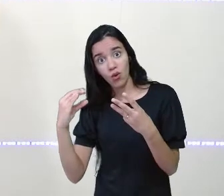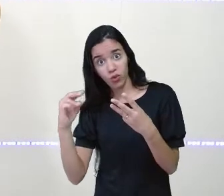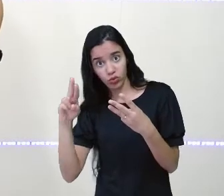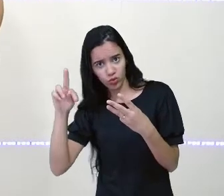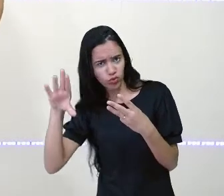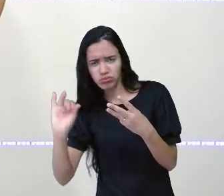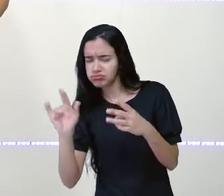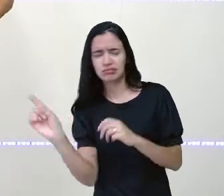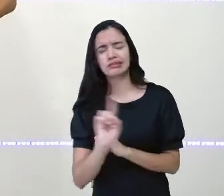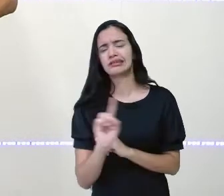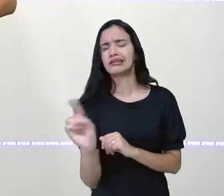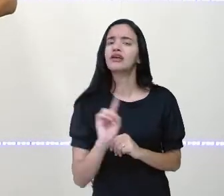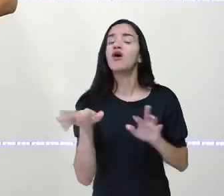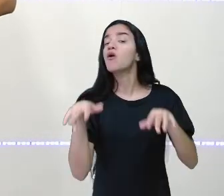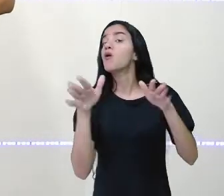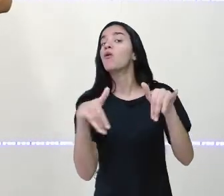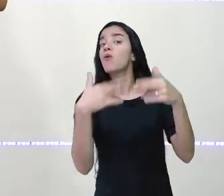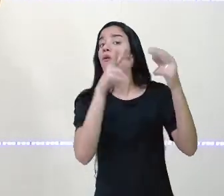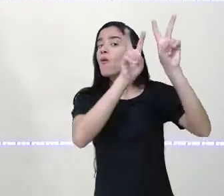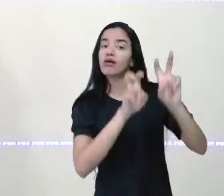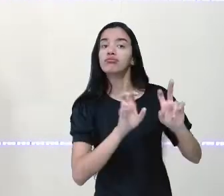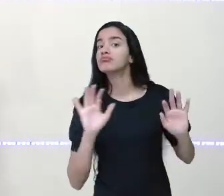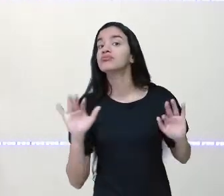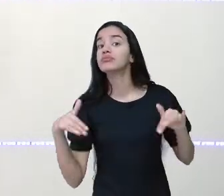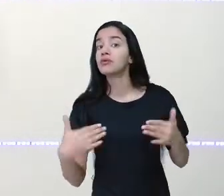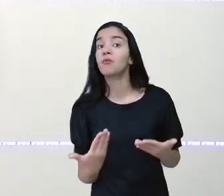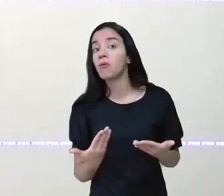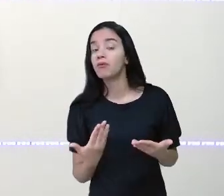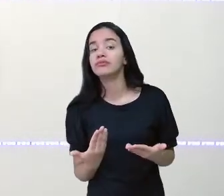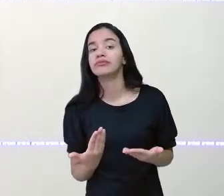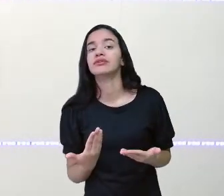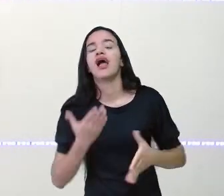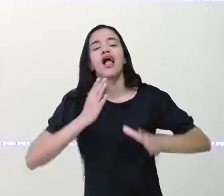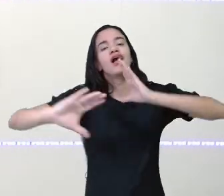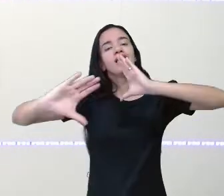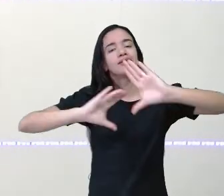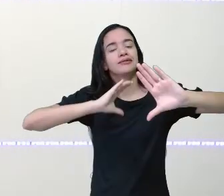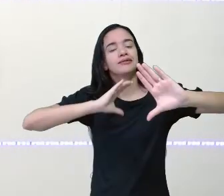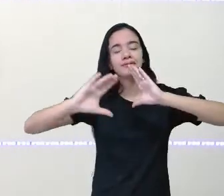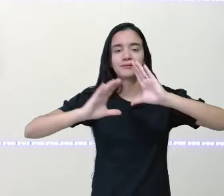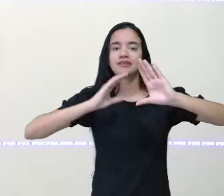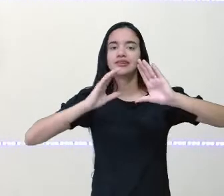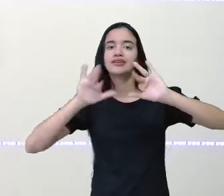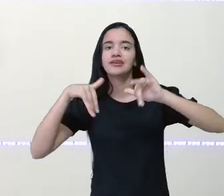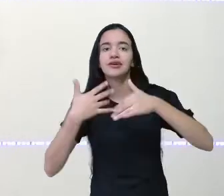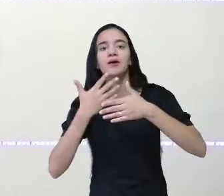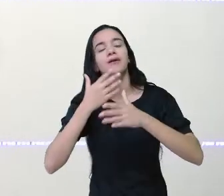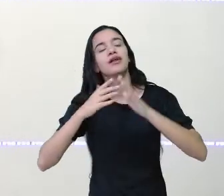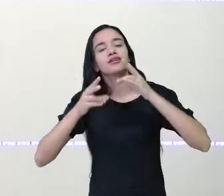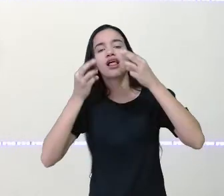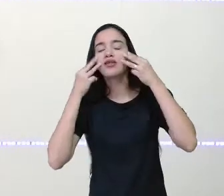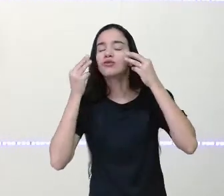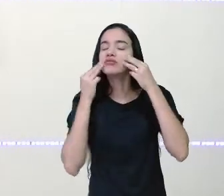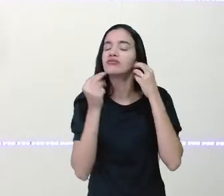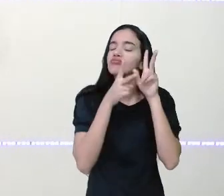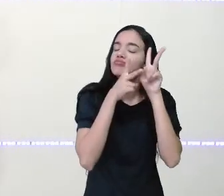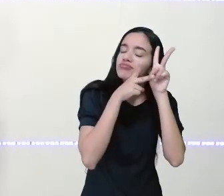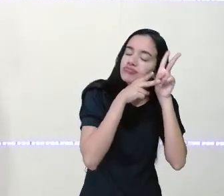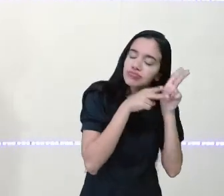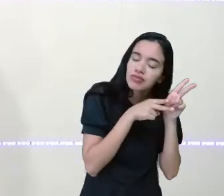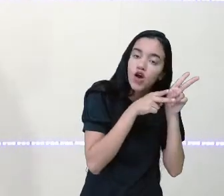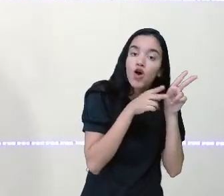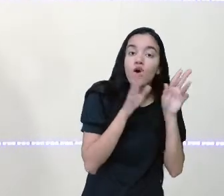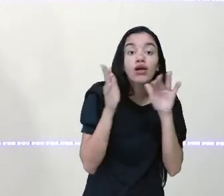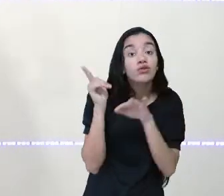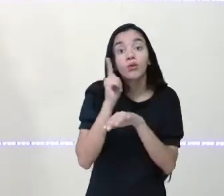o assunto. Qual é o assunto desse poema aqui? Canção para ninar gato com insônia. Não é? O gatinho que não